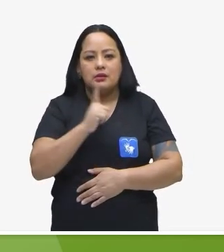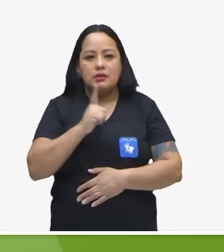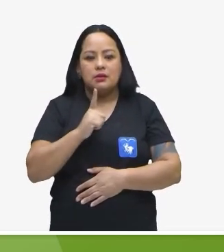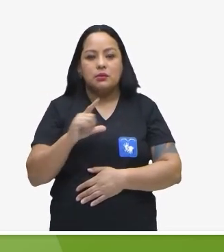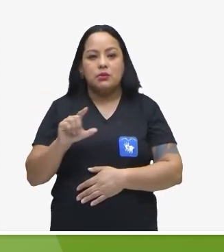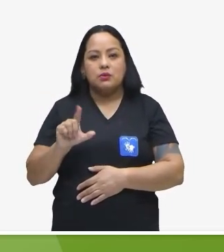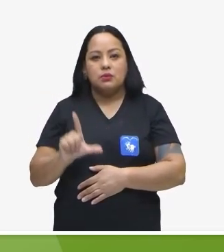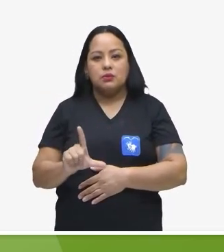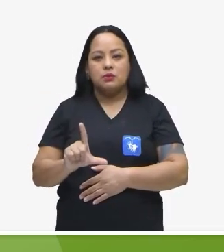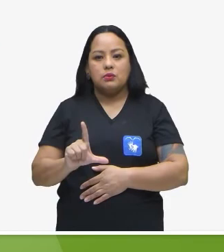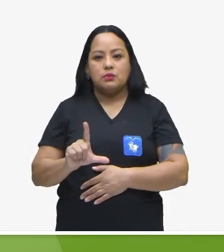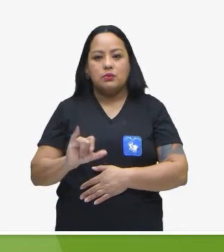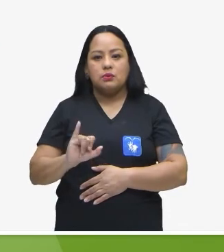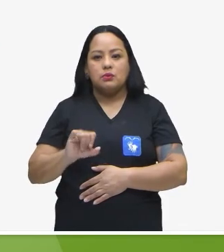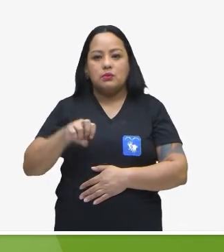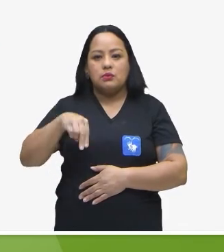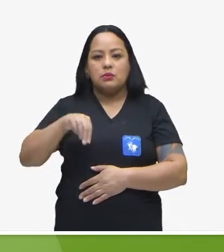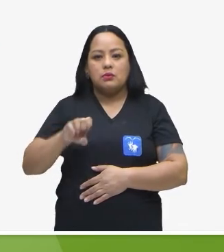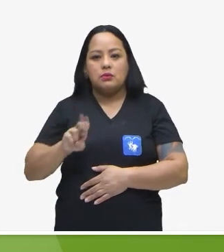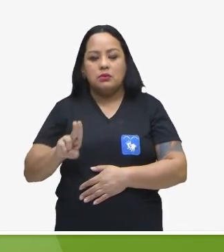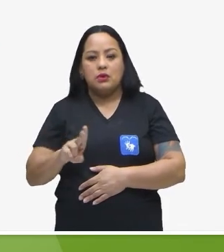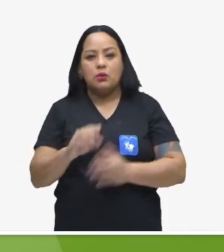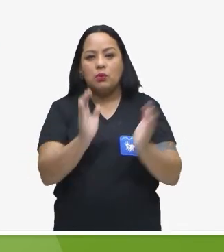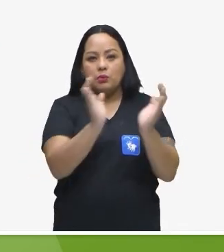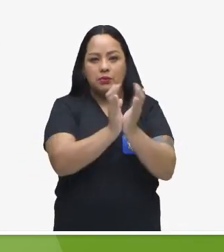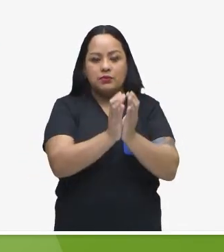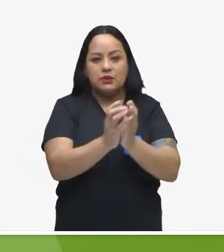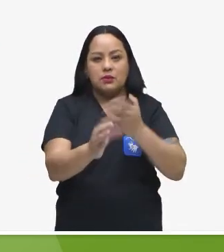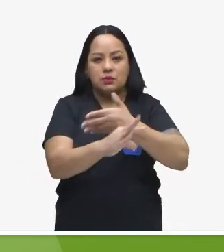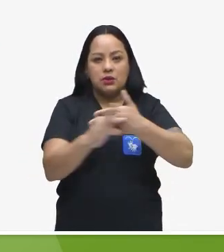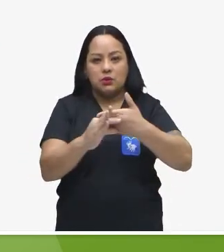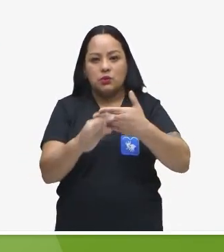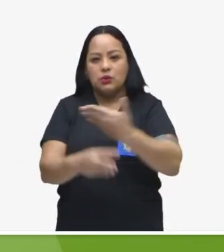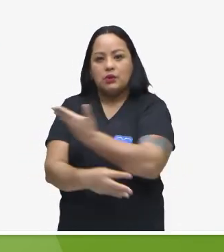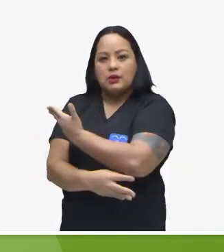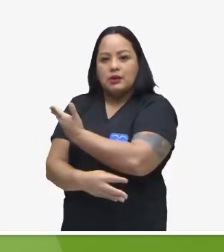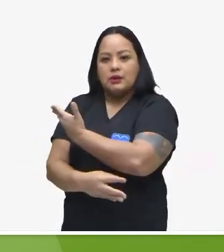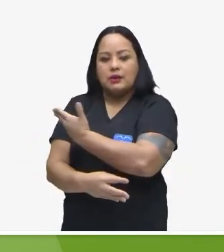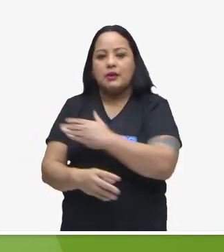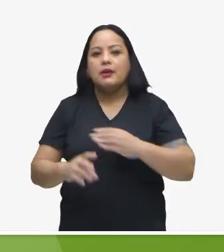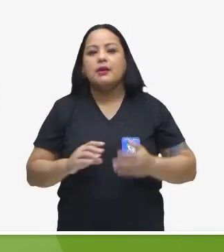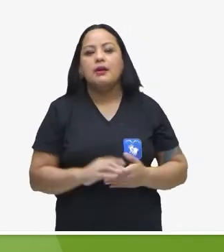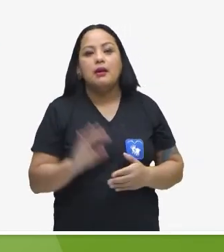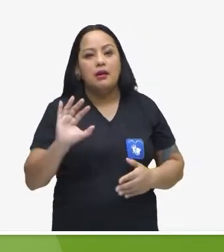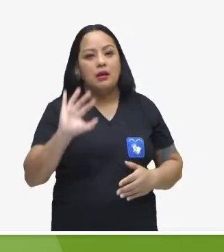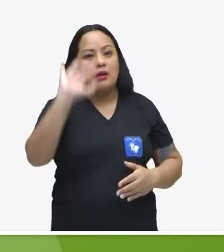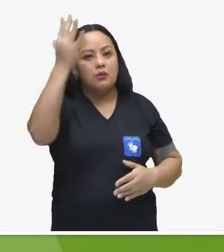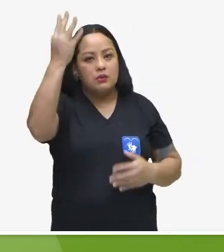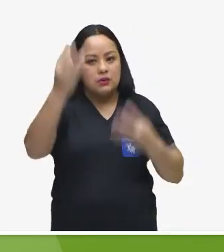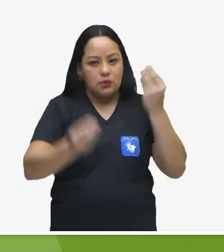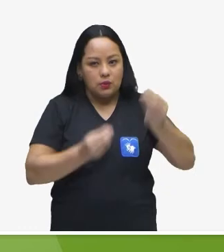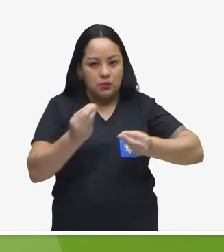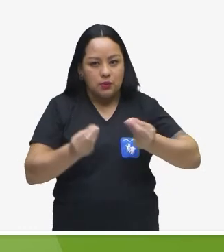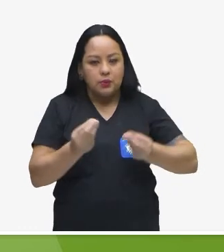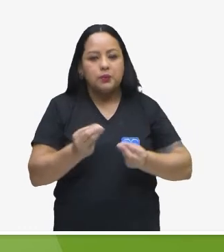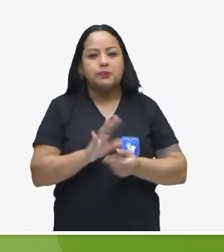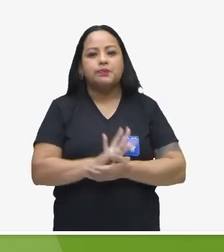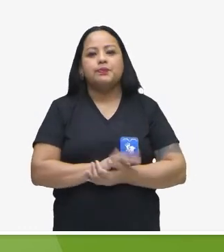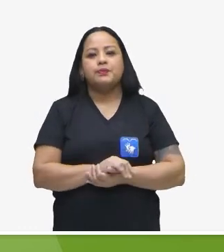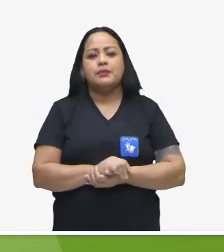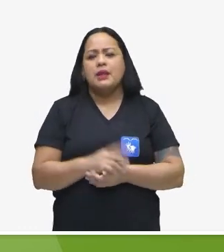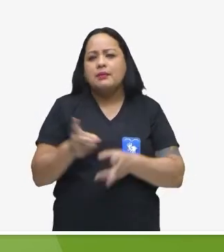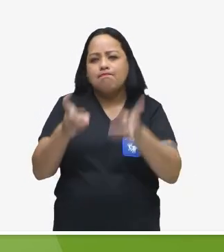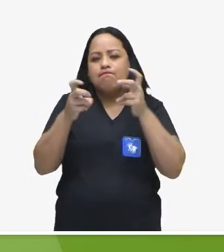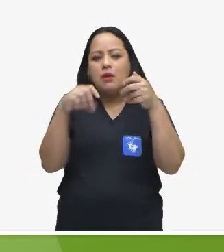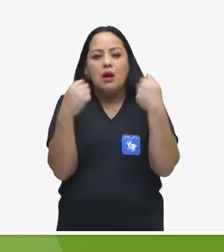né? Que a classificação do Linneu já aconteceu da seguinte forma. Ele viu a